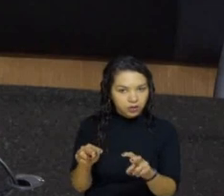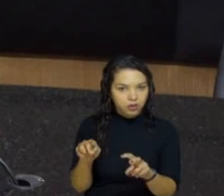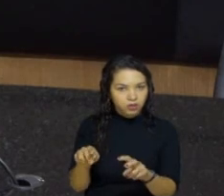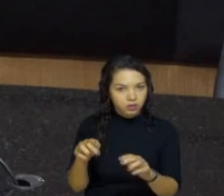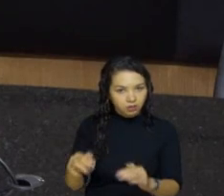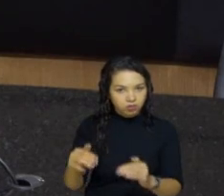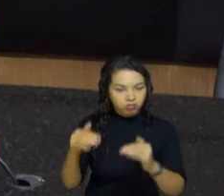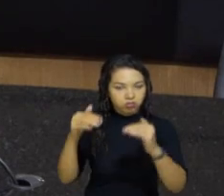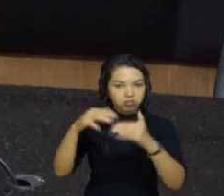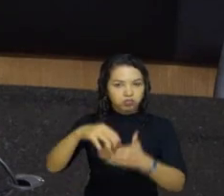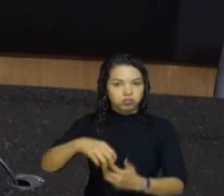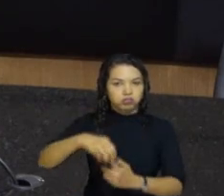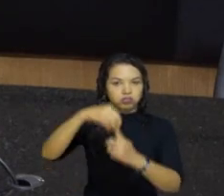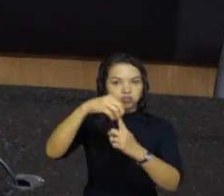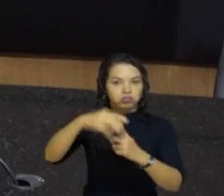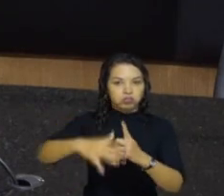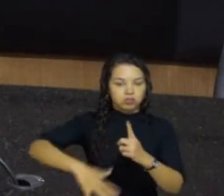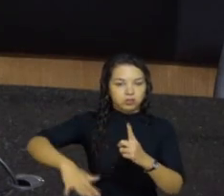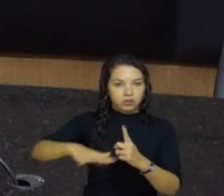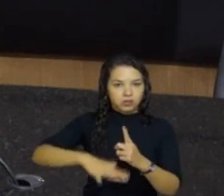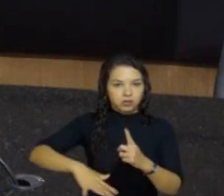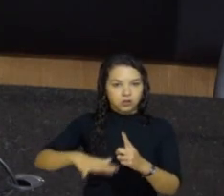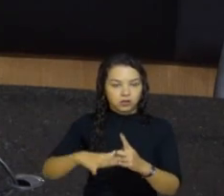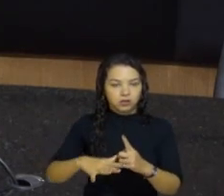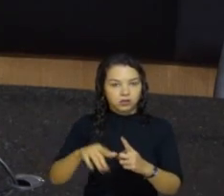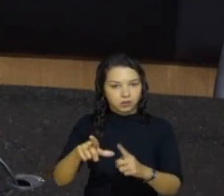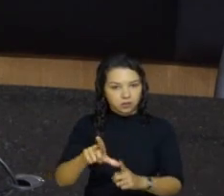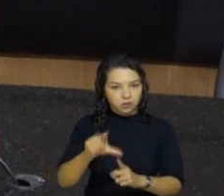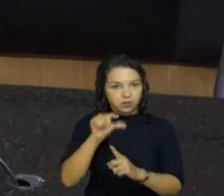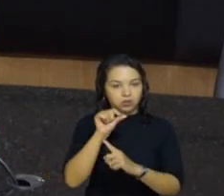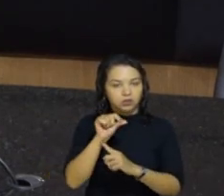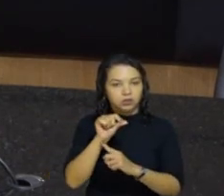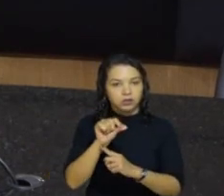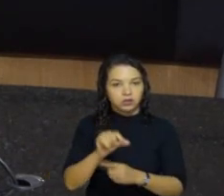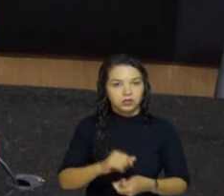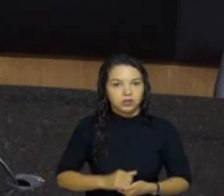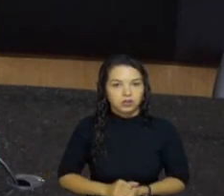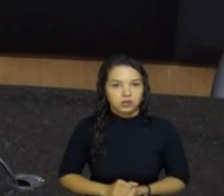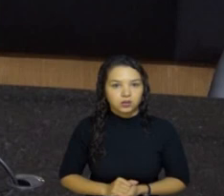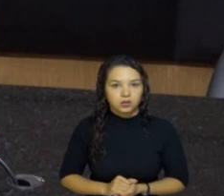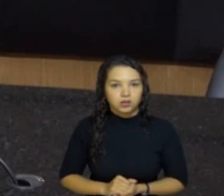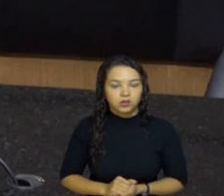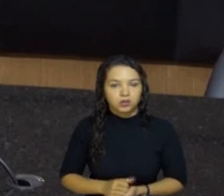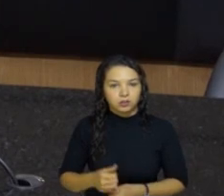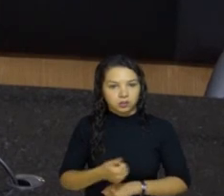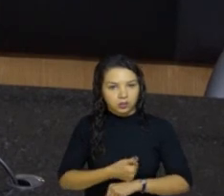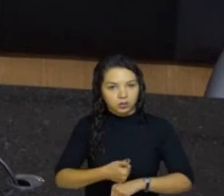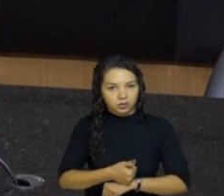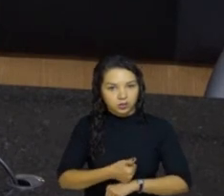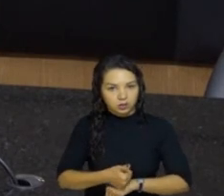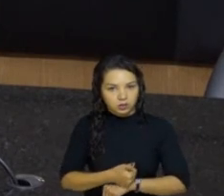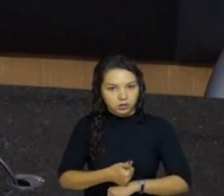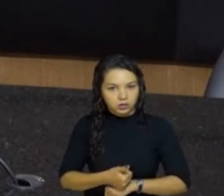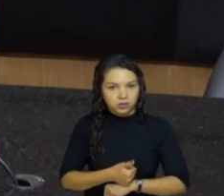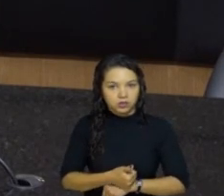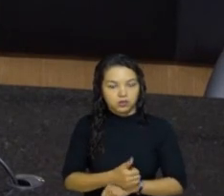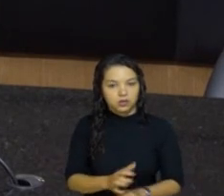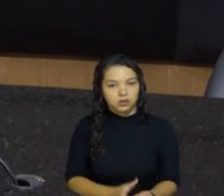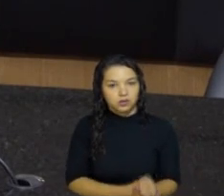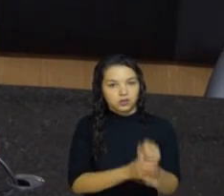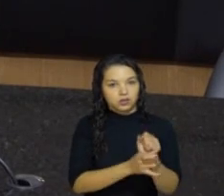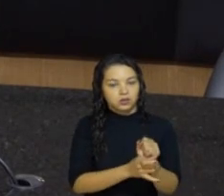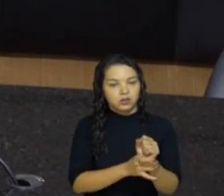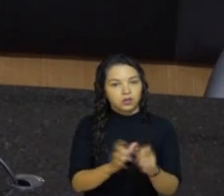de destaque nessa área que o senhor escolheu para como profissão, né, de levar segurança, de cuidar